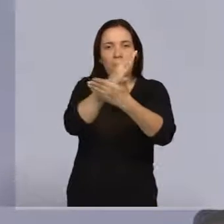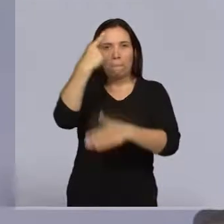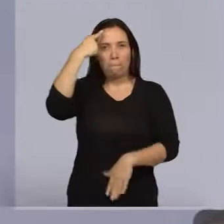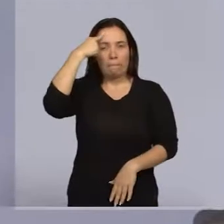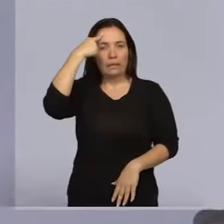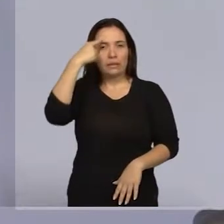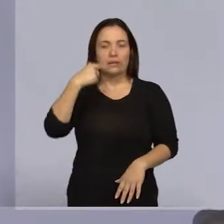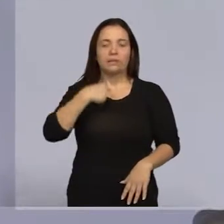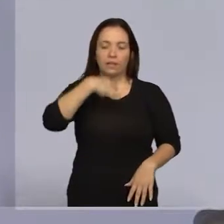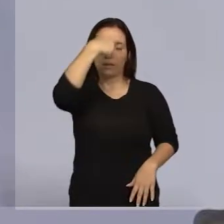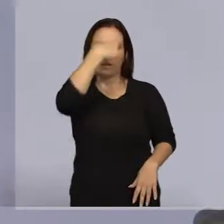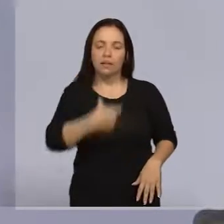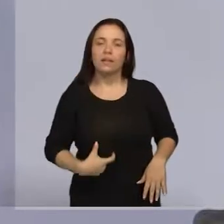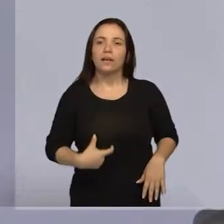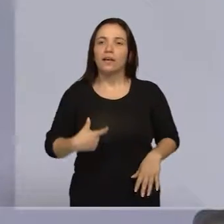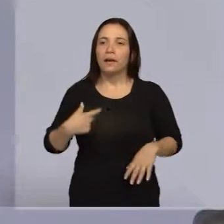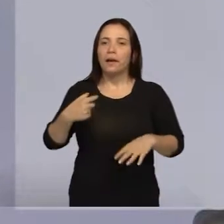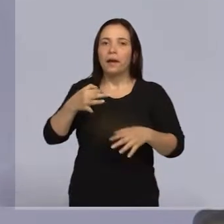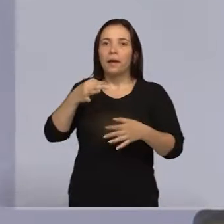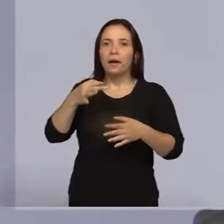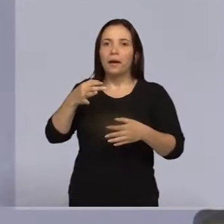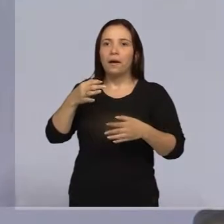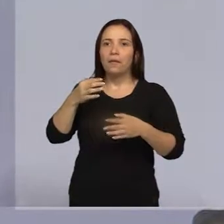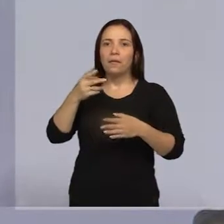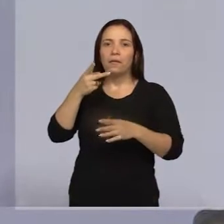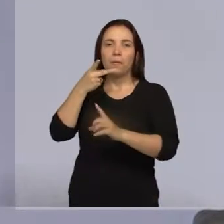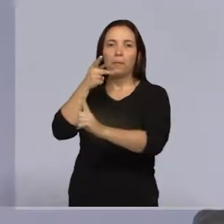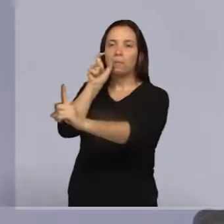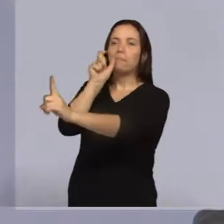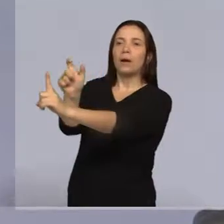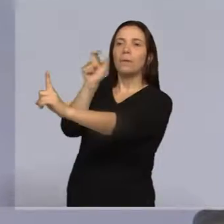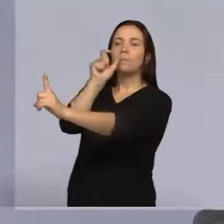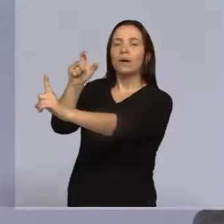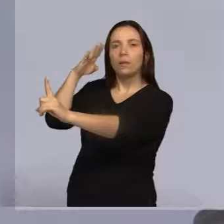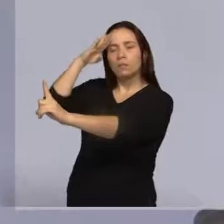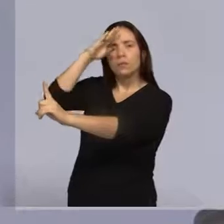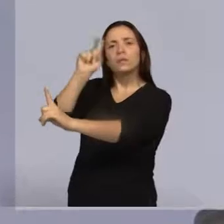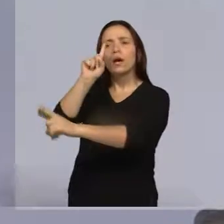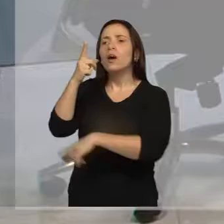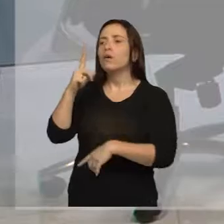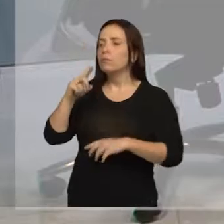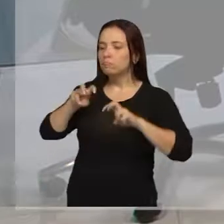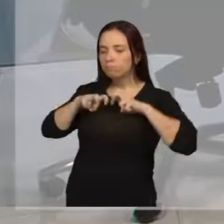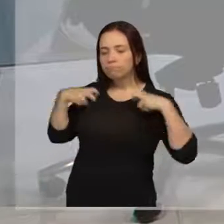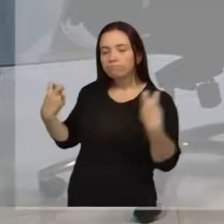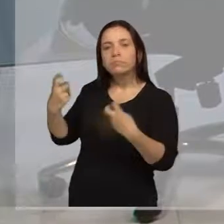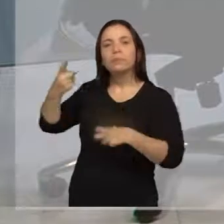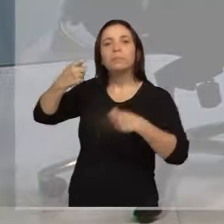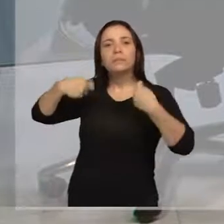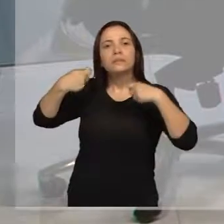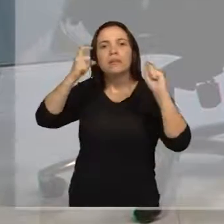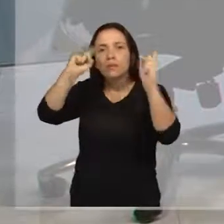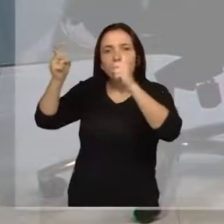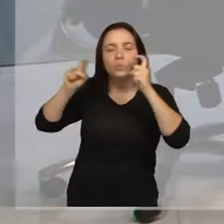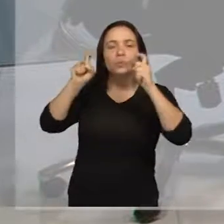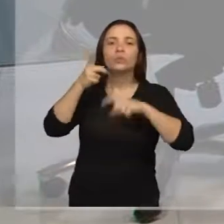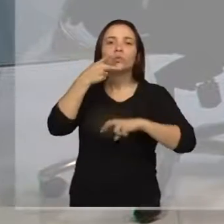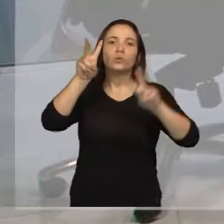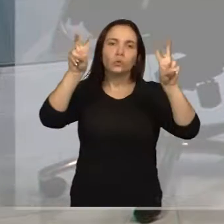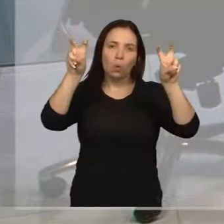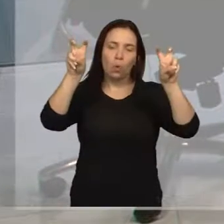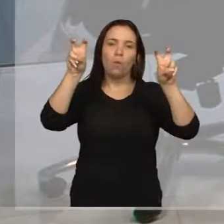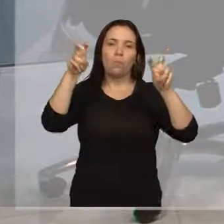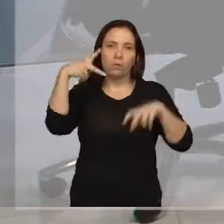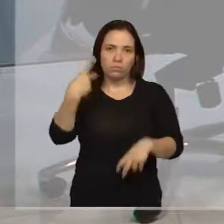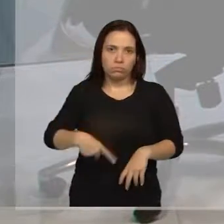fazendo crítica pela crítica. A gente tem que refletir sobre as questões que visamos e estamos mostrando